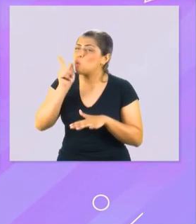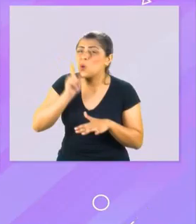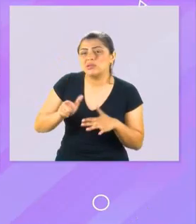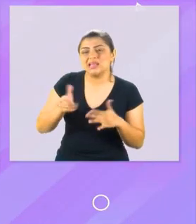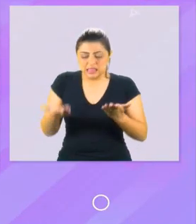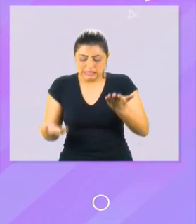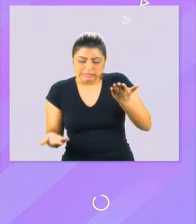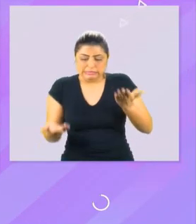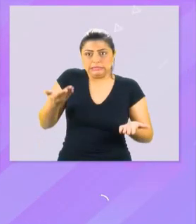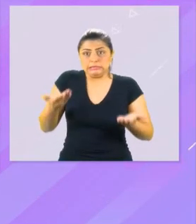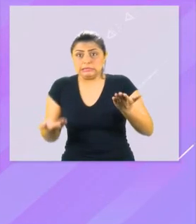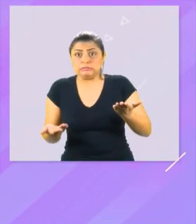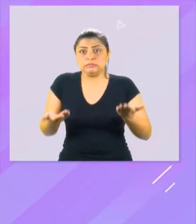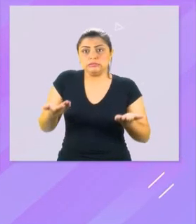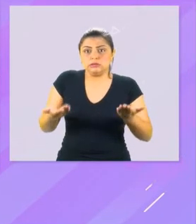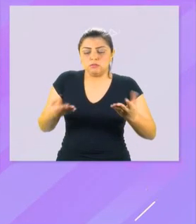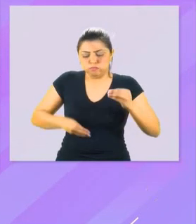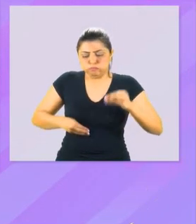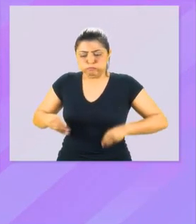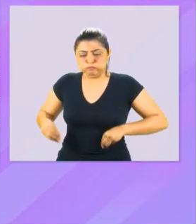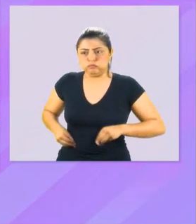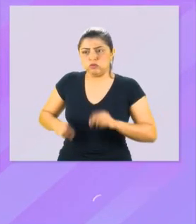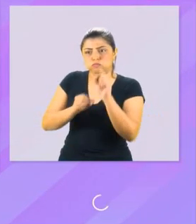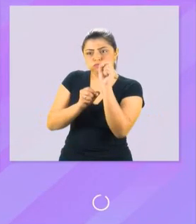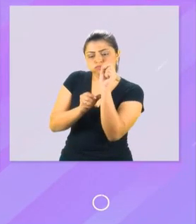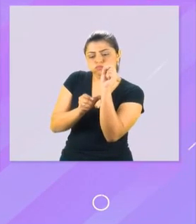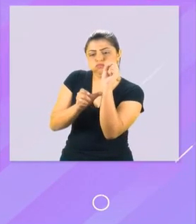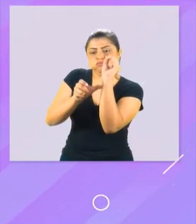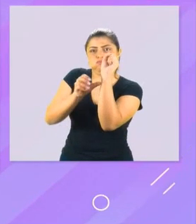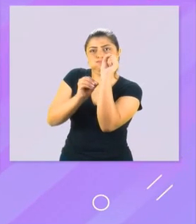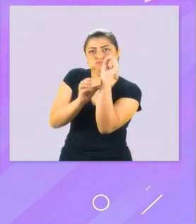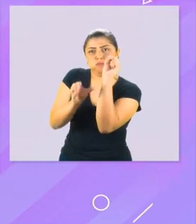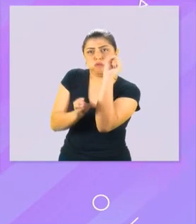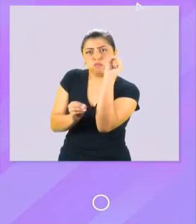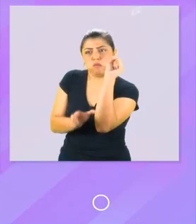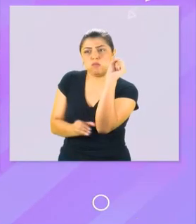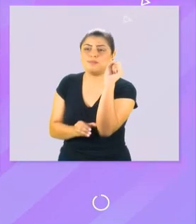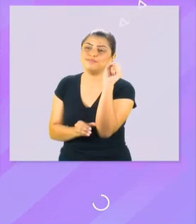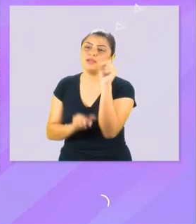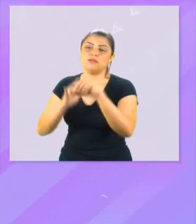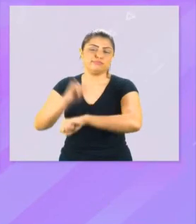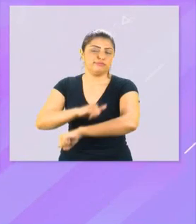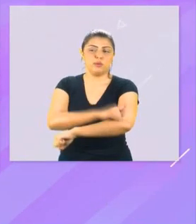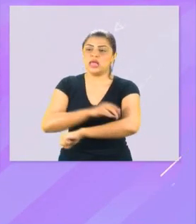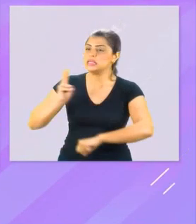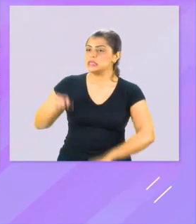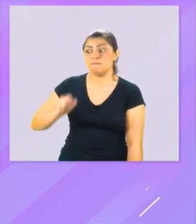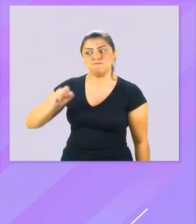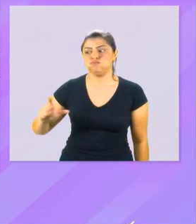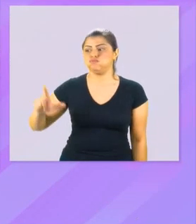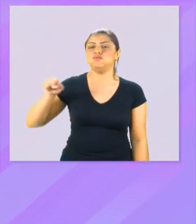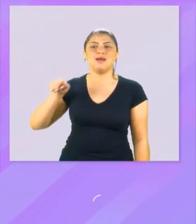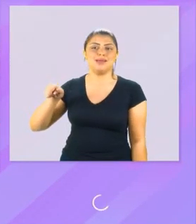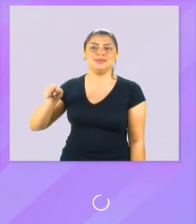retirar. Quando nós temos um desequilíbrio nas quantidades de colesterol, quem é que vai aumentar em maior